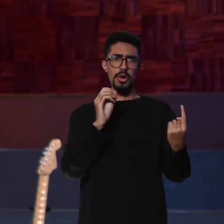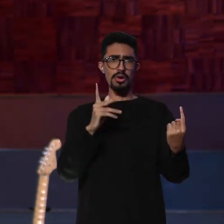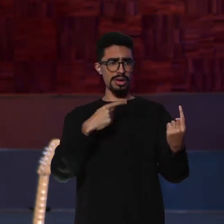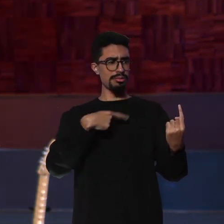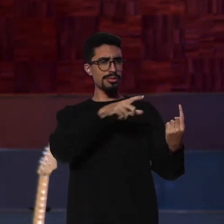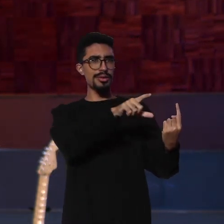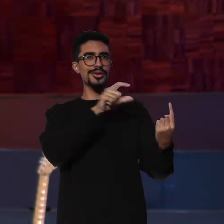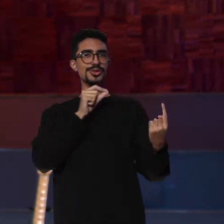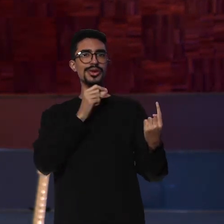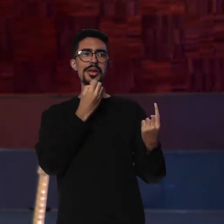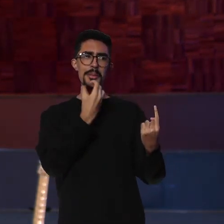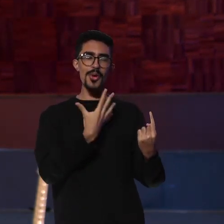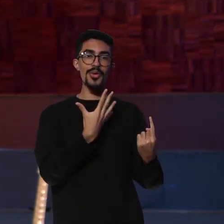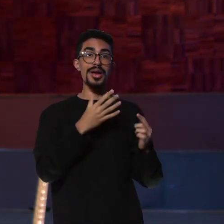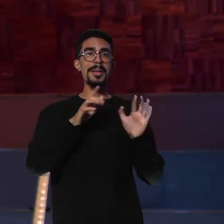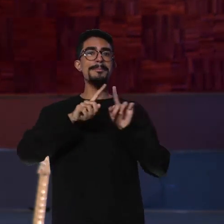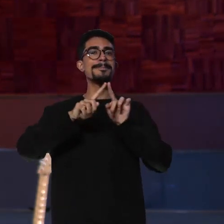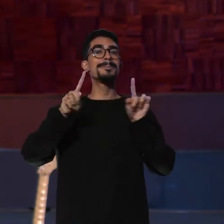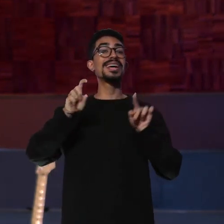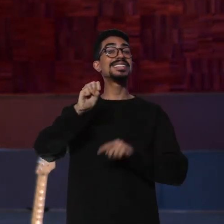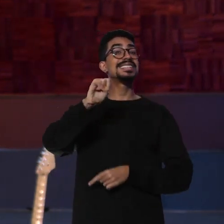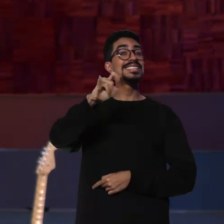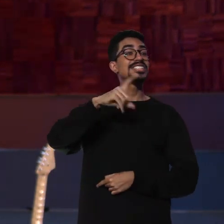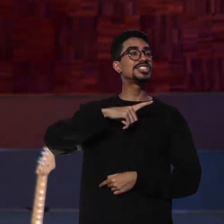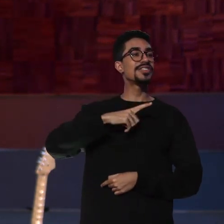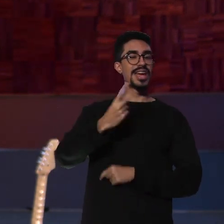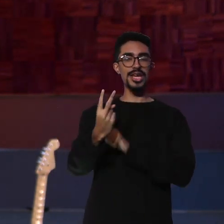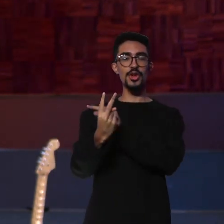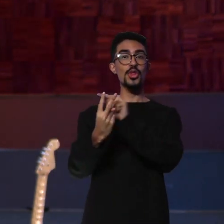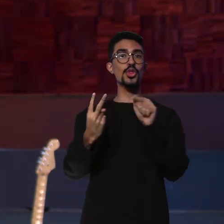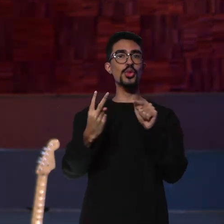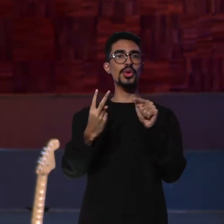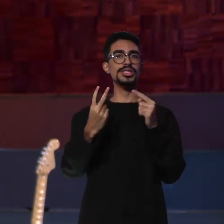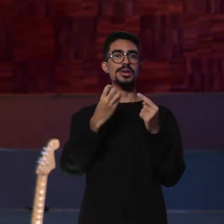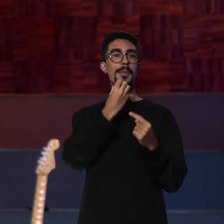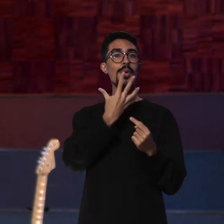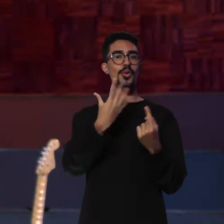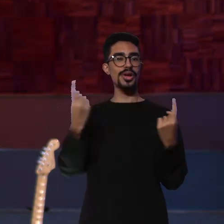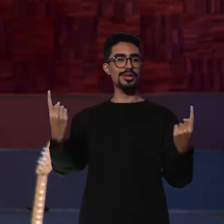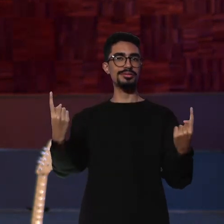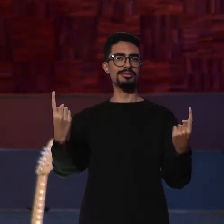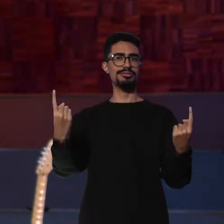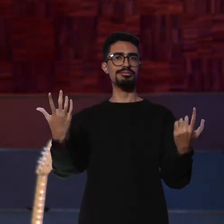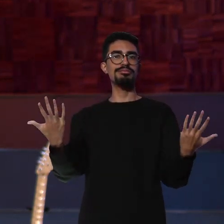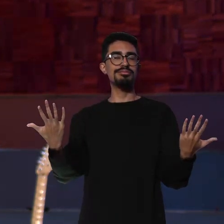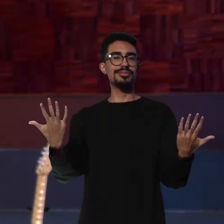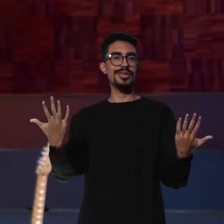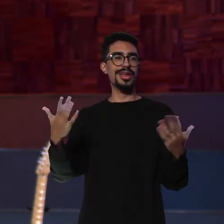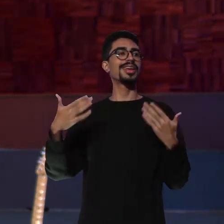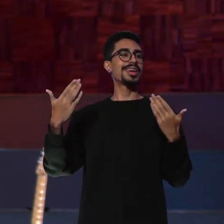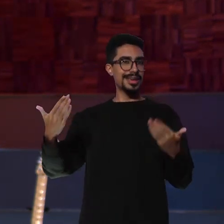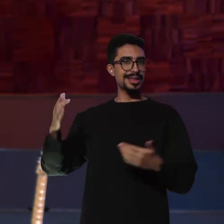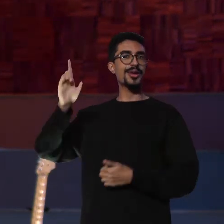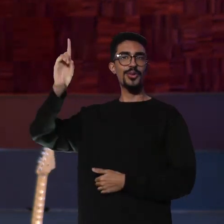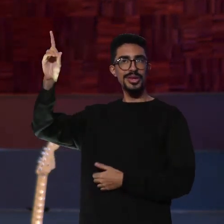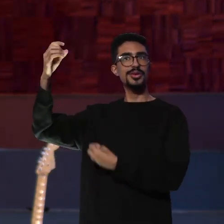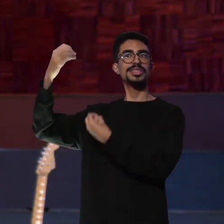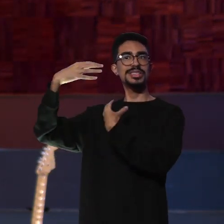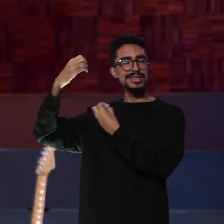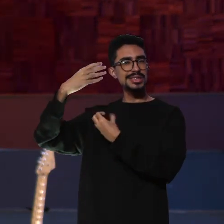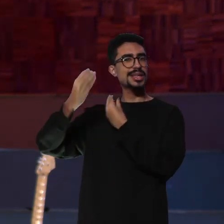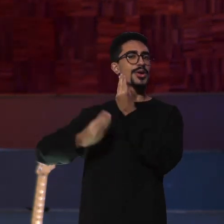de despedida, encerrando a carreira, fala para Timóteo pregar a palavra em todo o tempo, seja ele oportuno ou